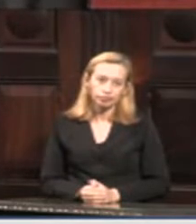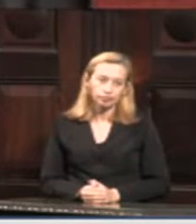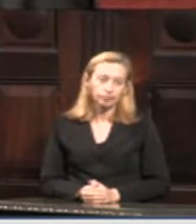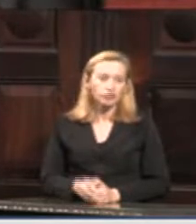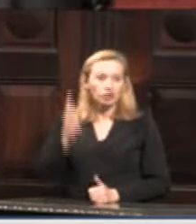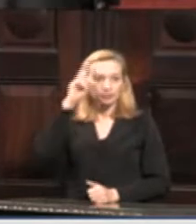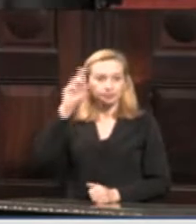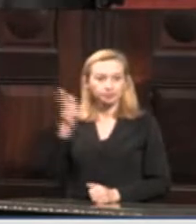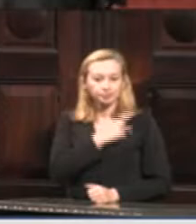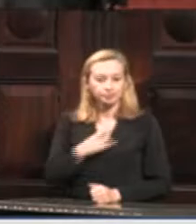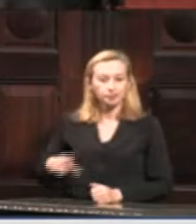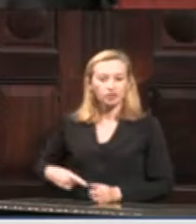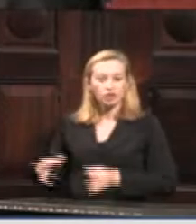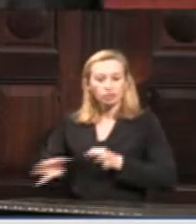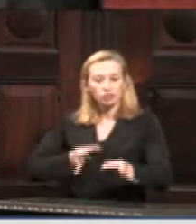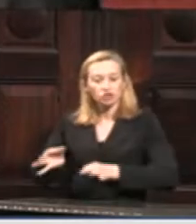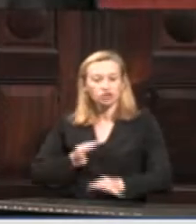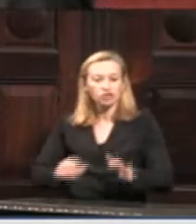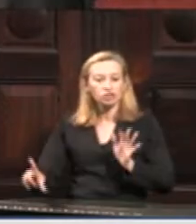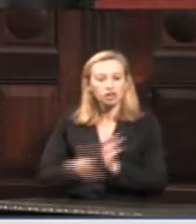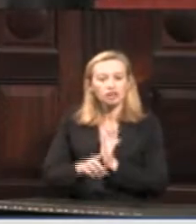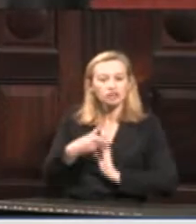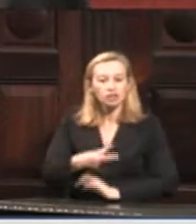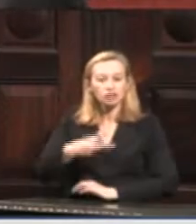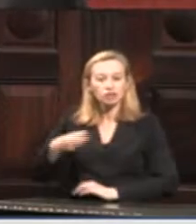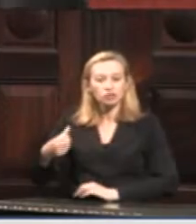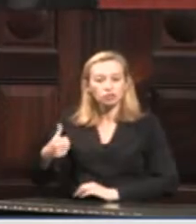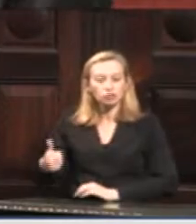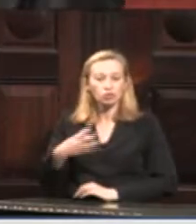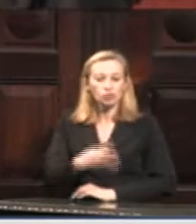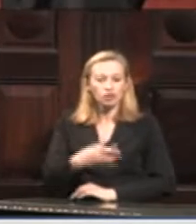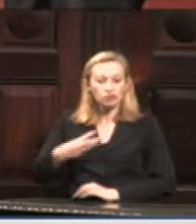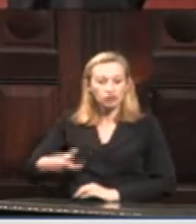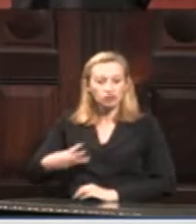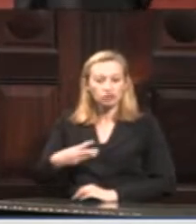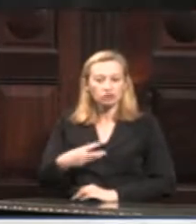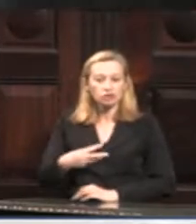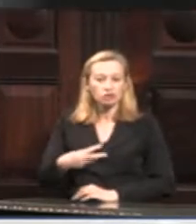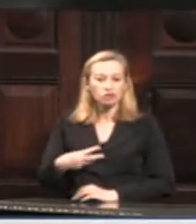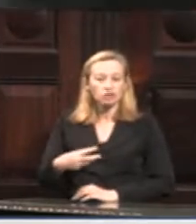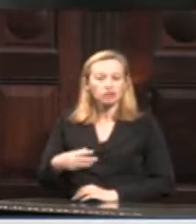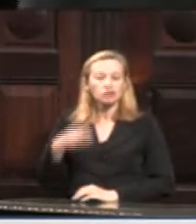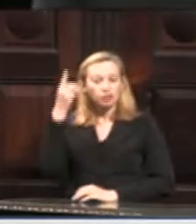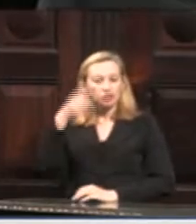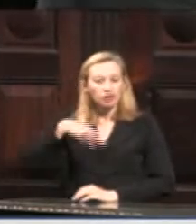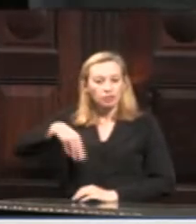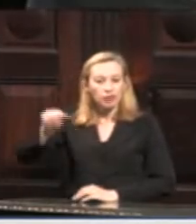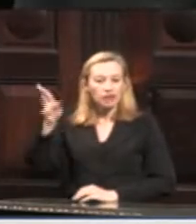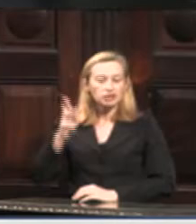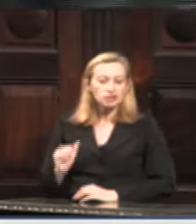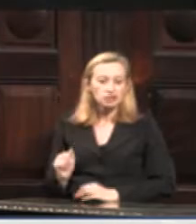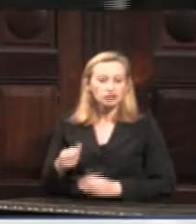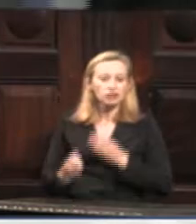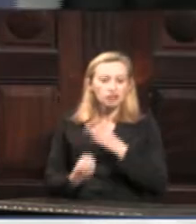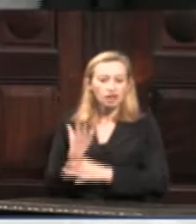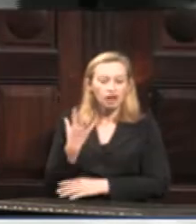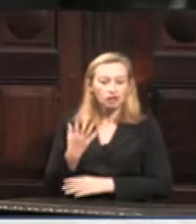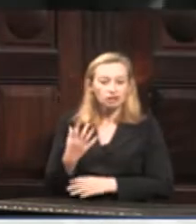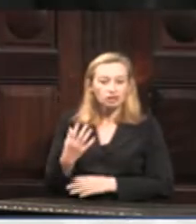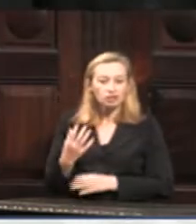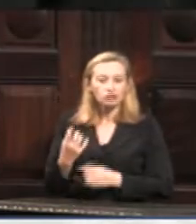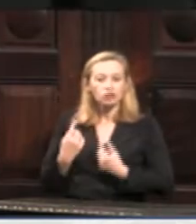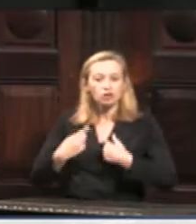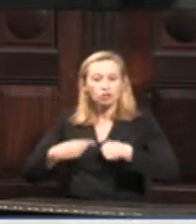Senhor presidente, projeto de lei número 3146 de 2017, de autoria da deputada Márcia Giovanni, que fica criado o Programa de Enfrentamento à Violência